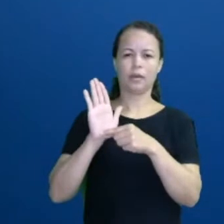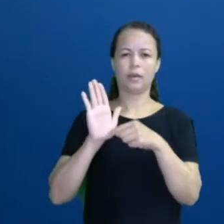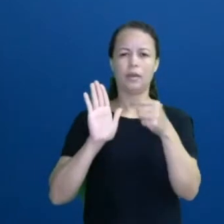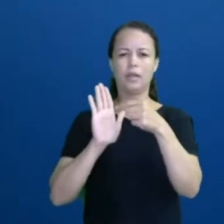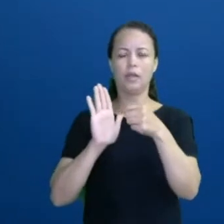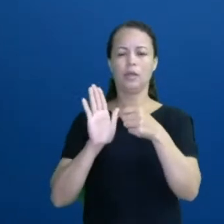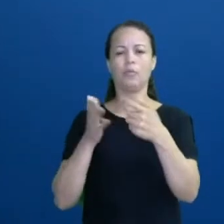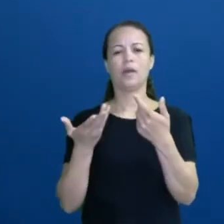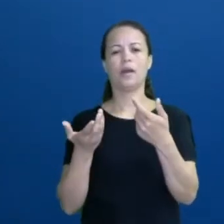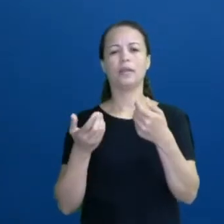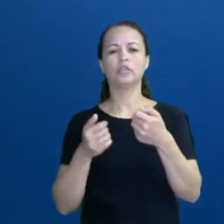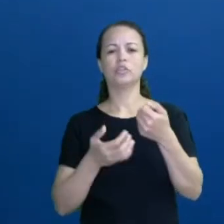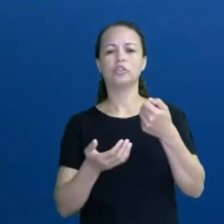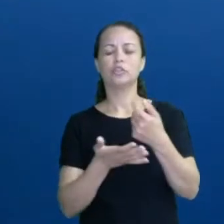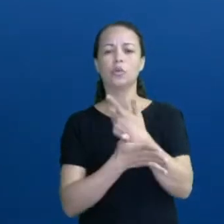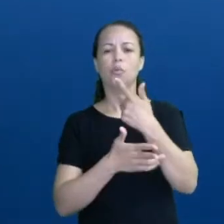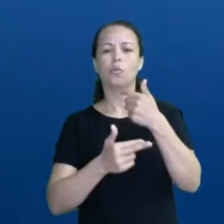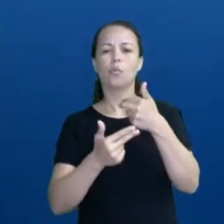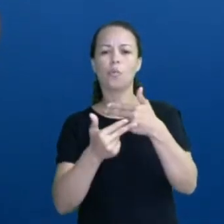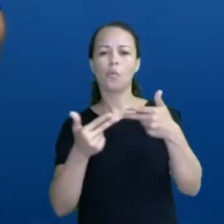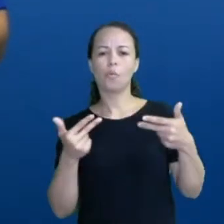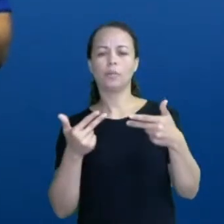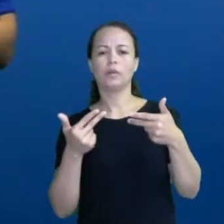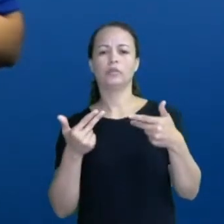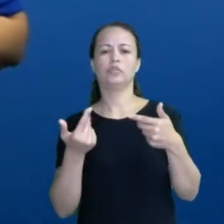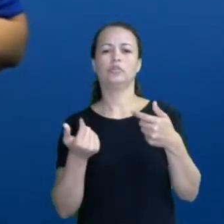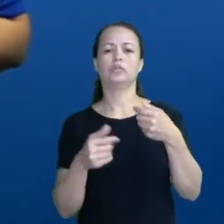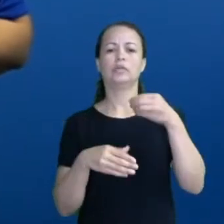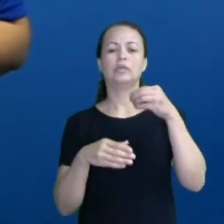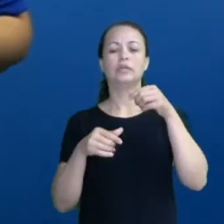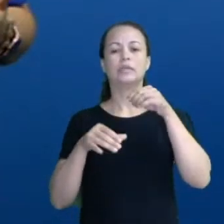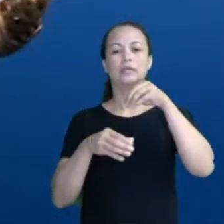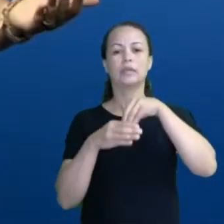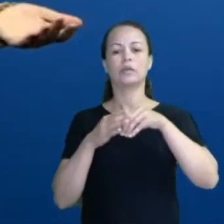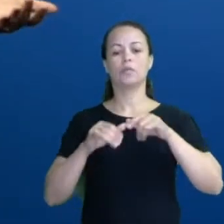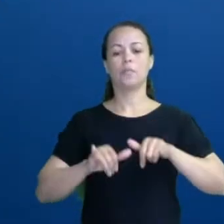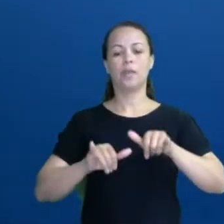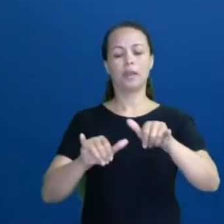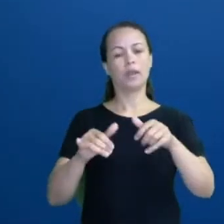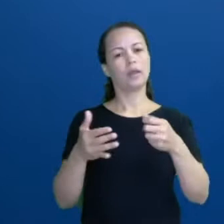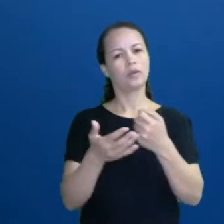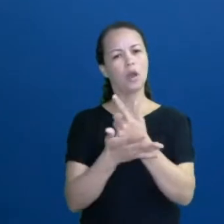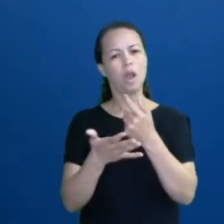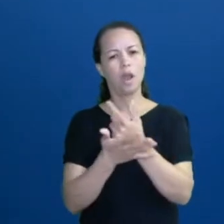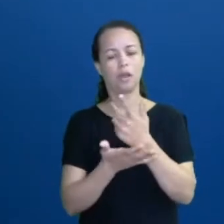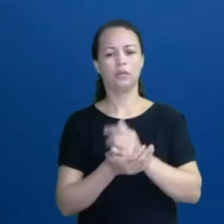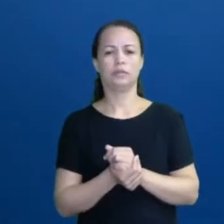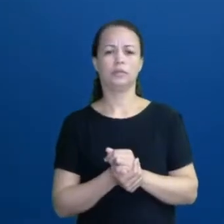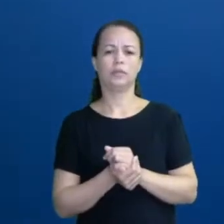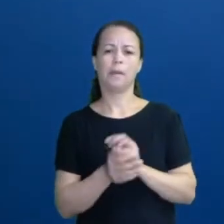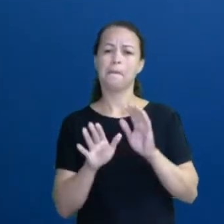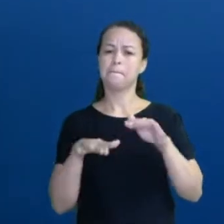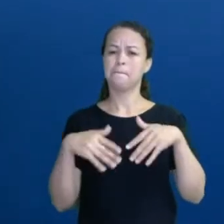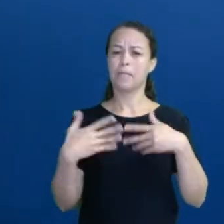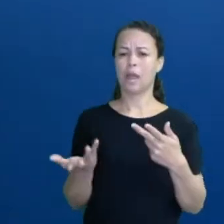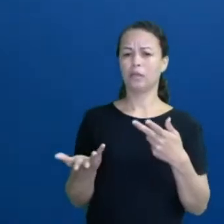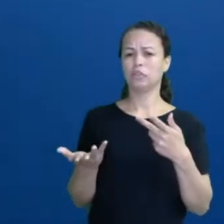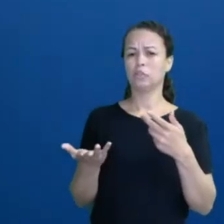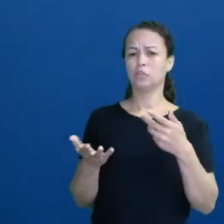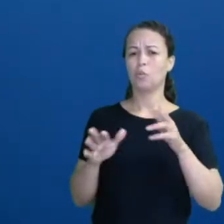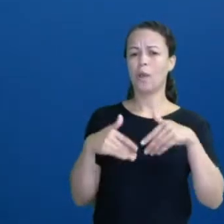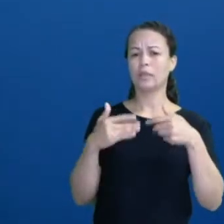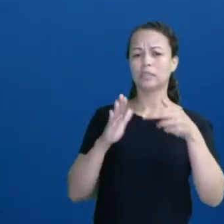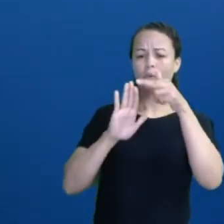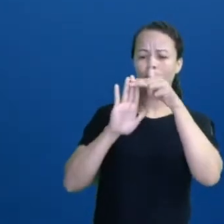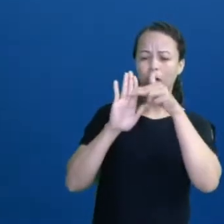de compras, de coisas que eu preciso comprar no mercado. Mas que tipos de lista existem, tia? Ó,